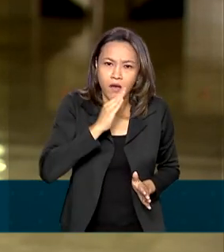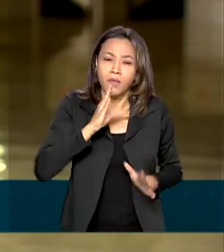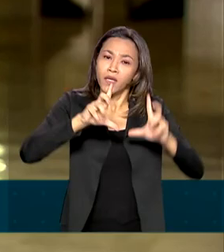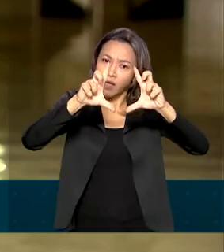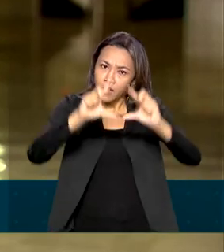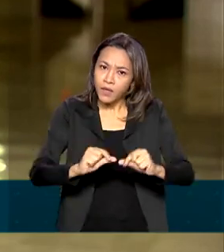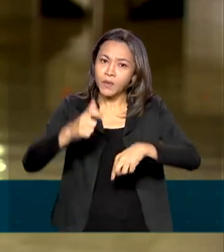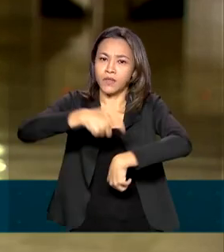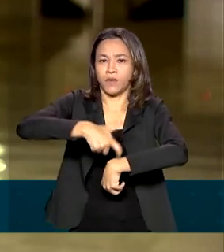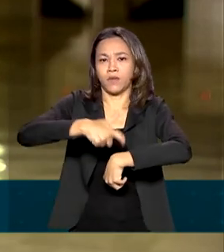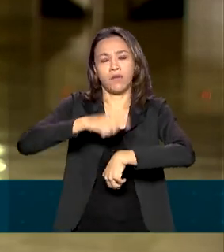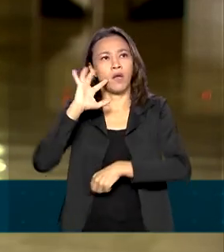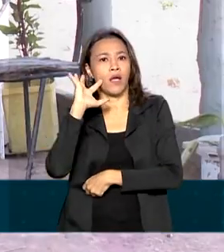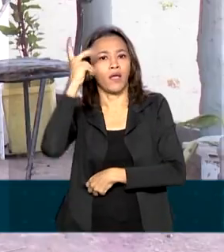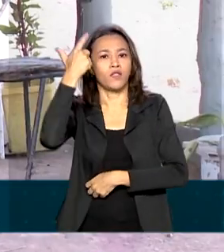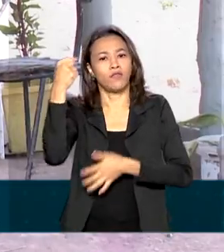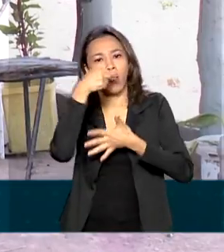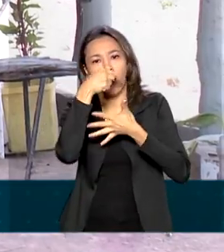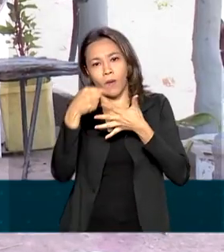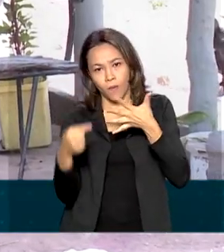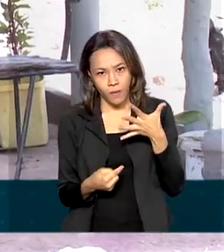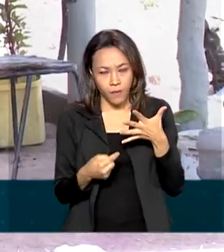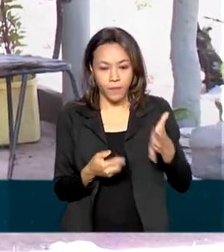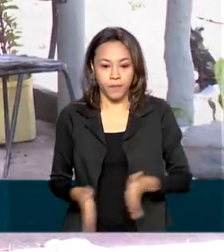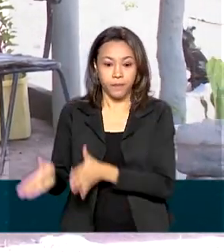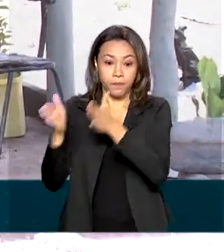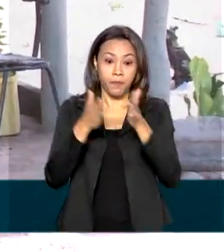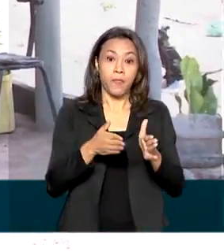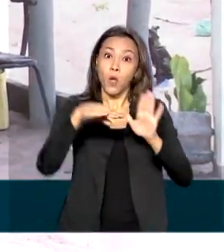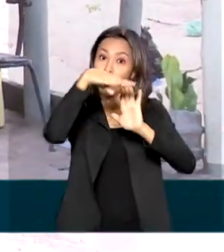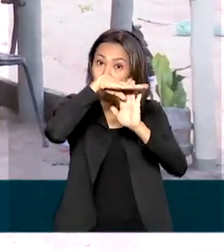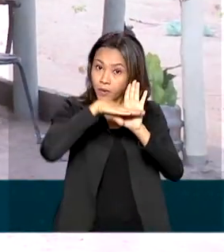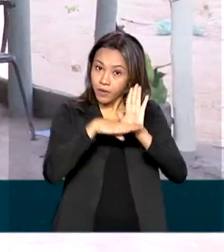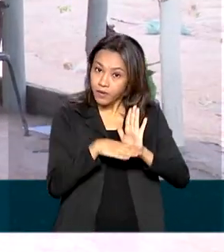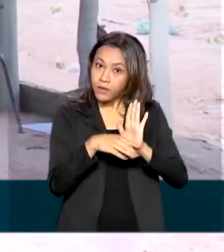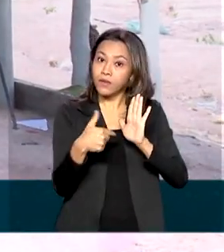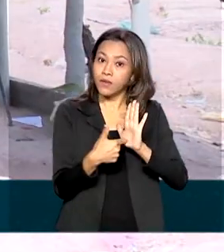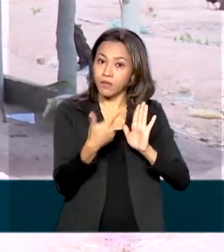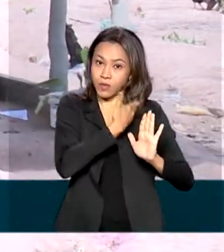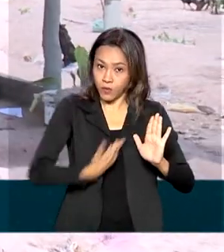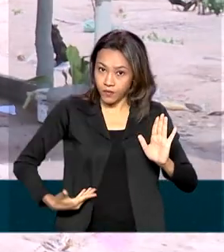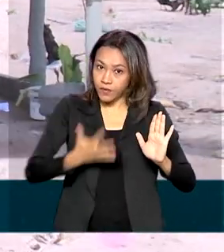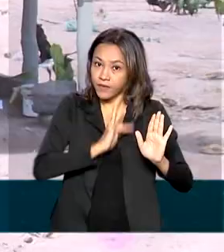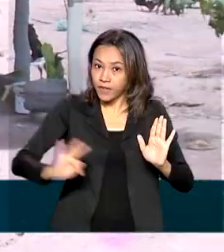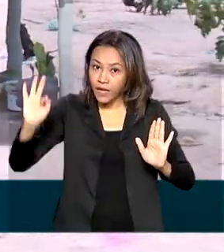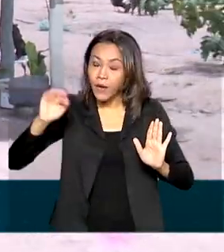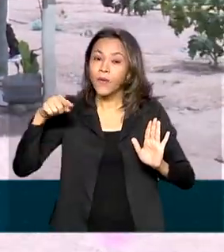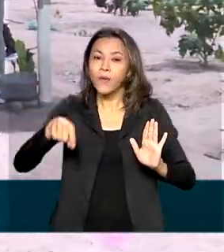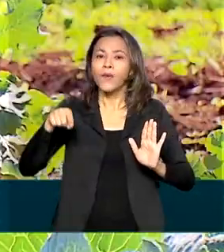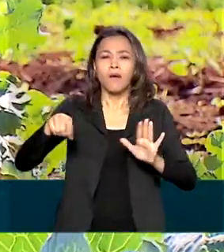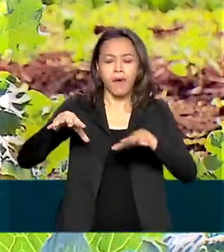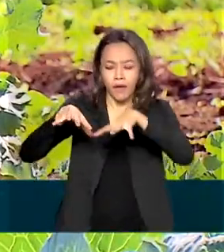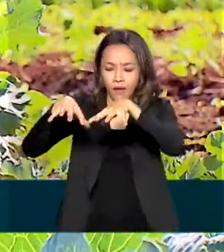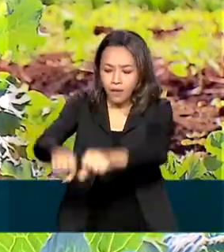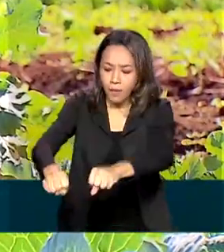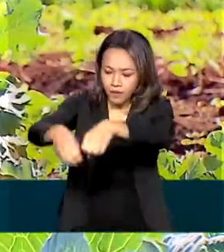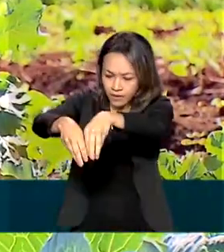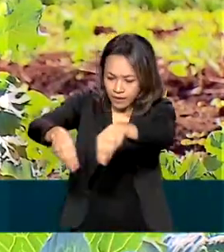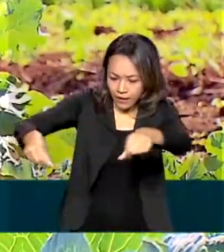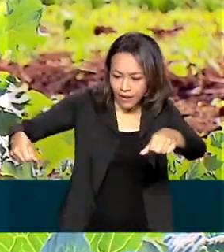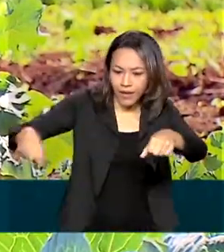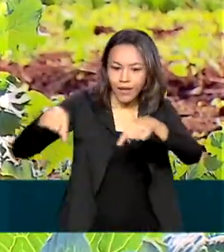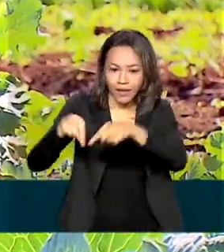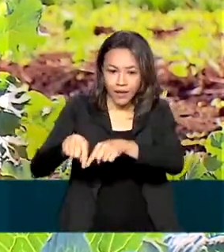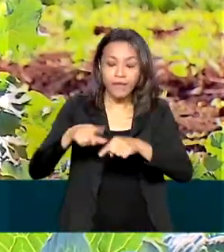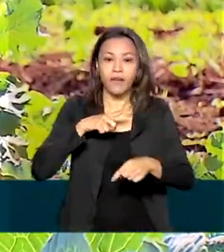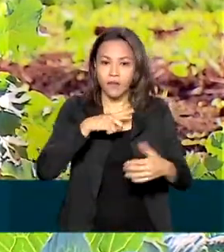tempo para a tomada de decisões. Com o Titula Brasil, os procedimentos técnicos para regularização fundiária terão o suporte